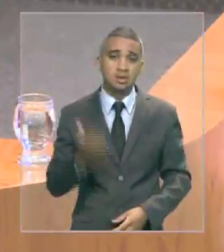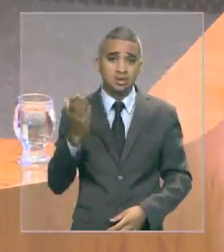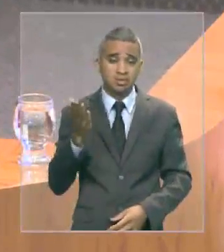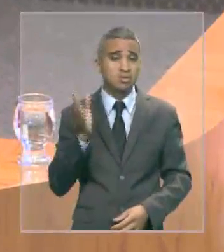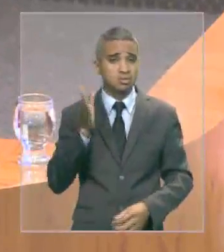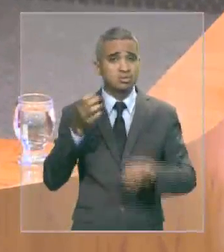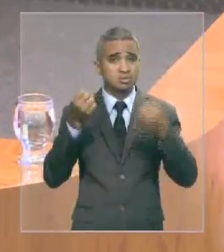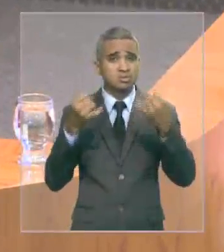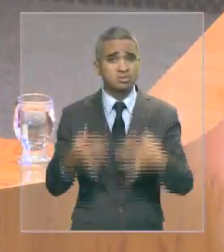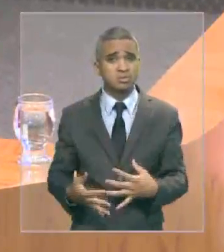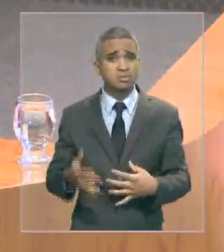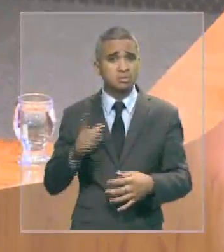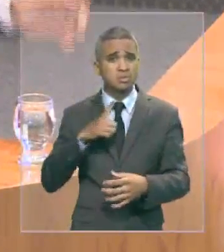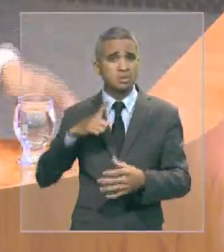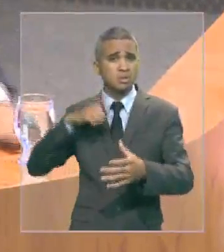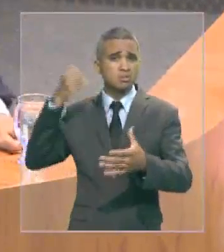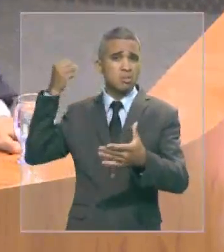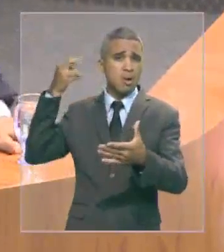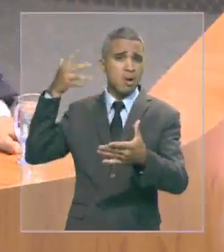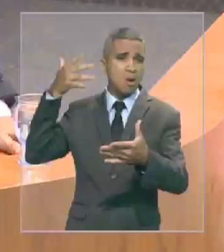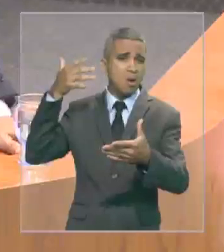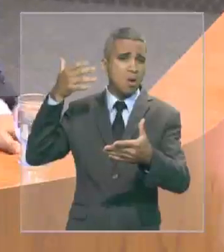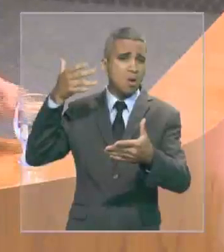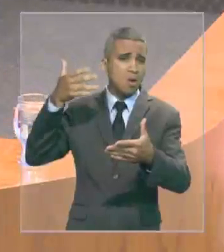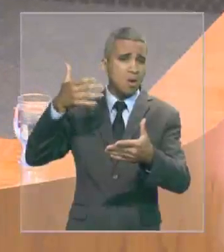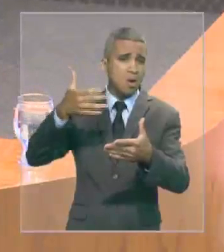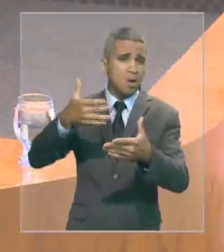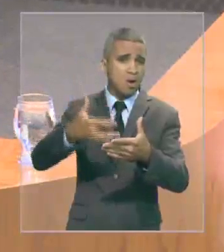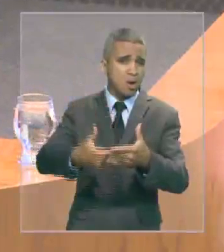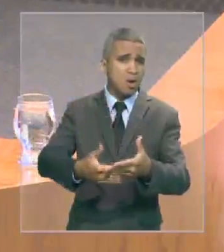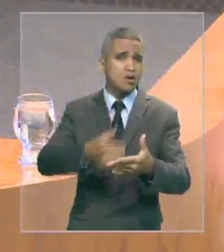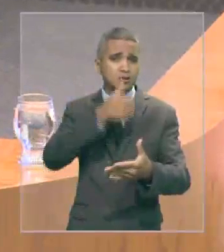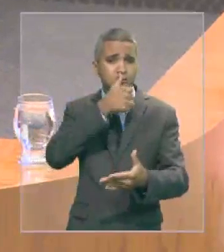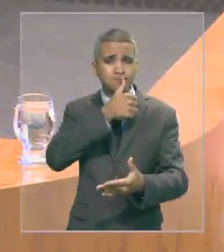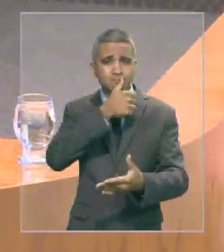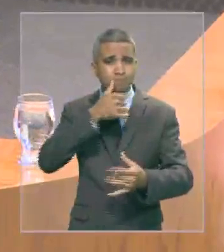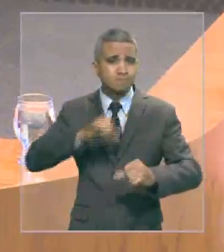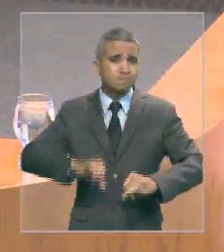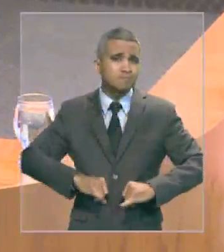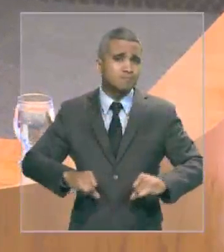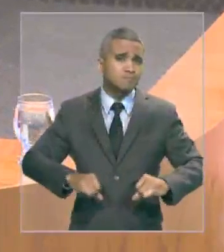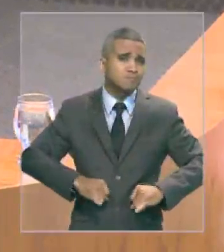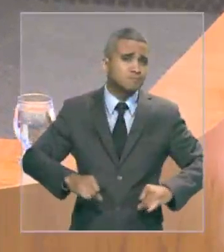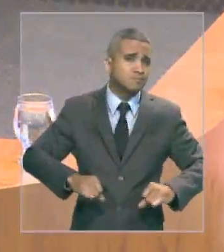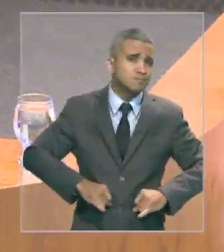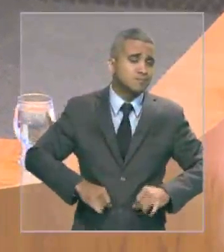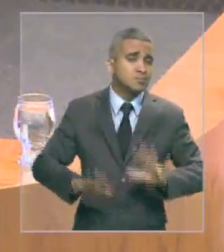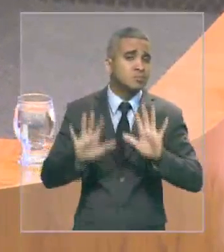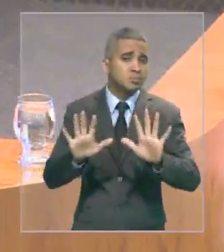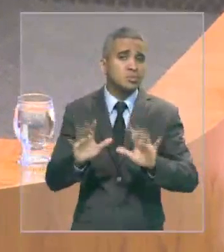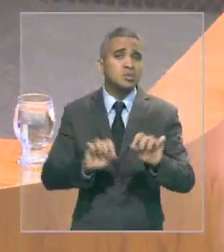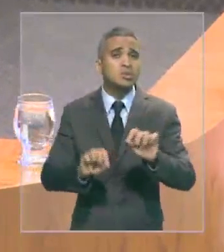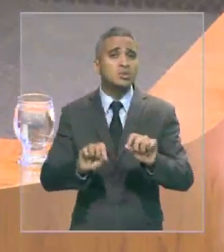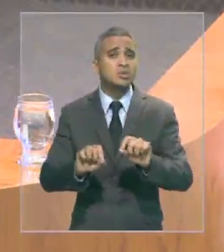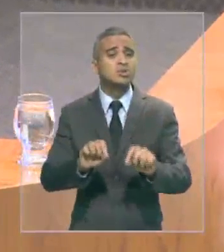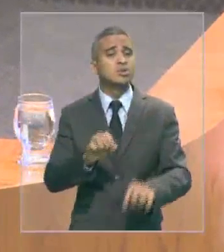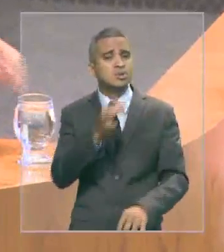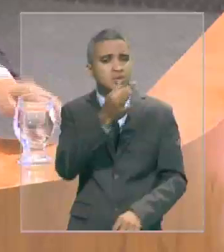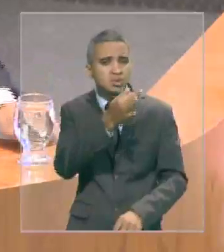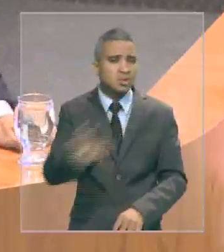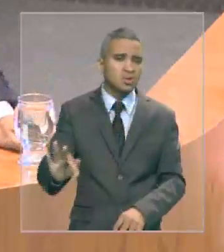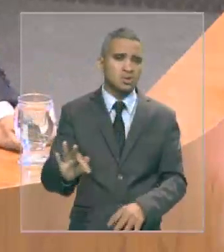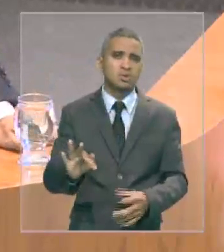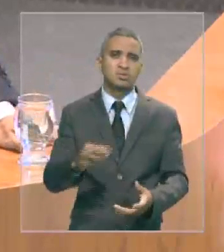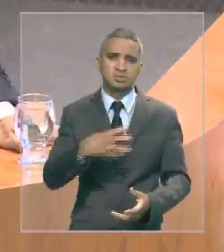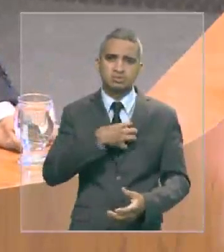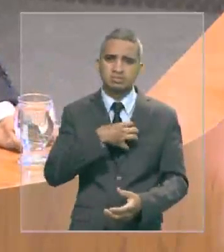em décadas, em outras administrações. Mas isso é pequeno se comparado à dor e o sofrimento. Senhor